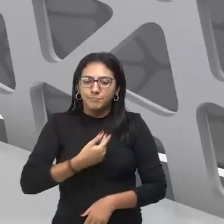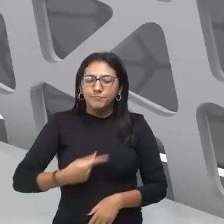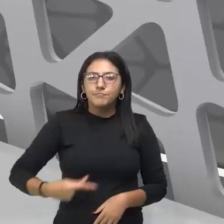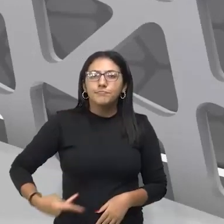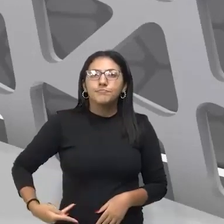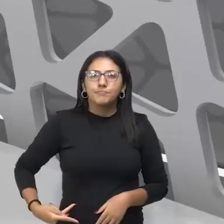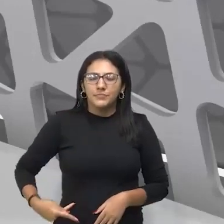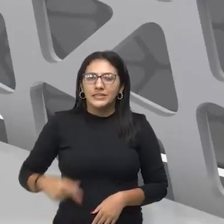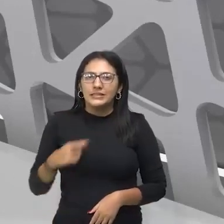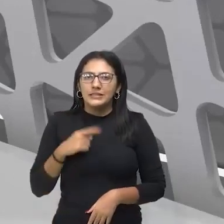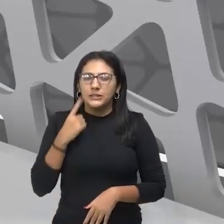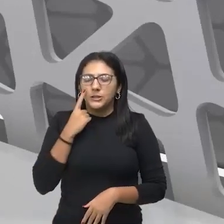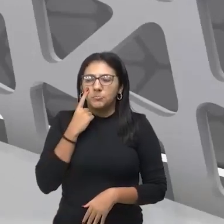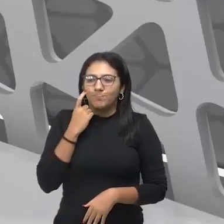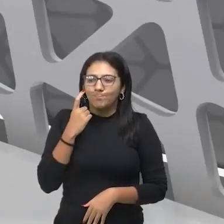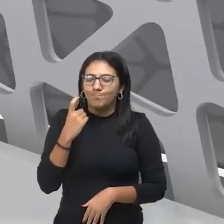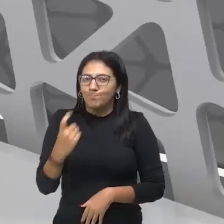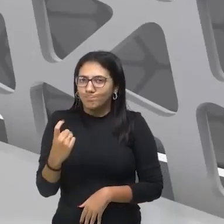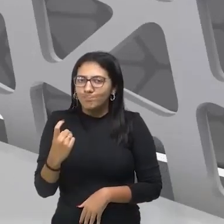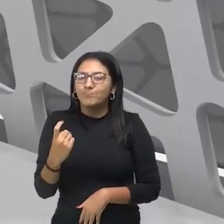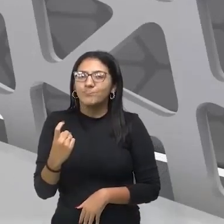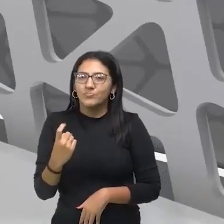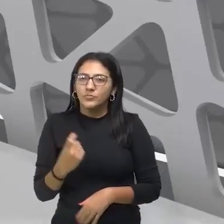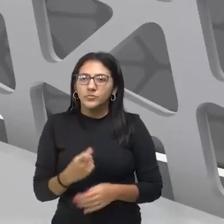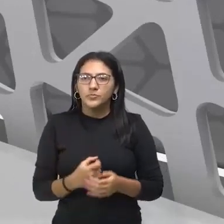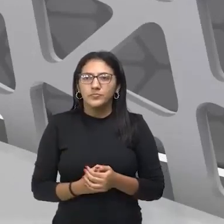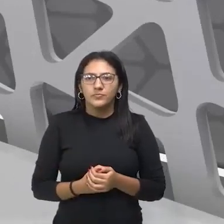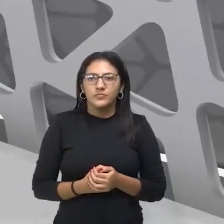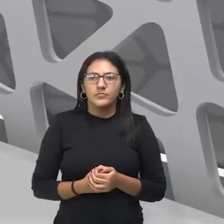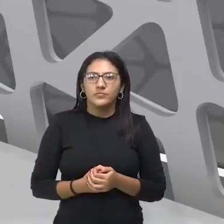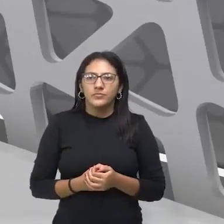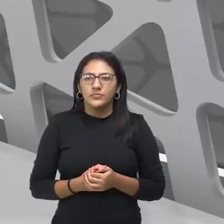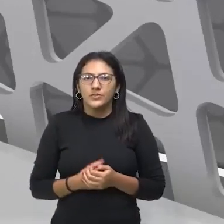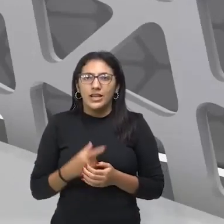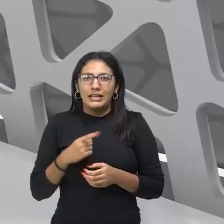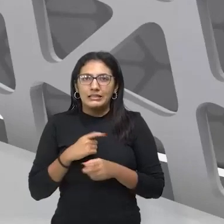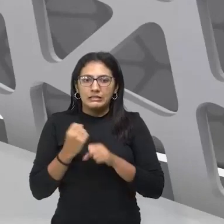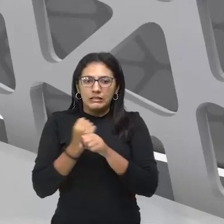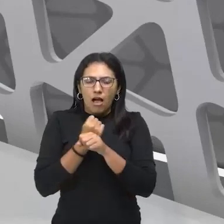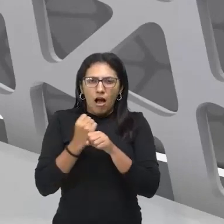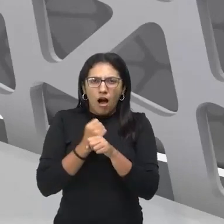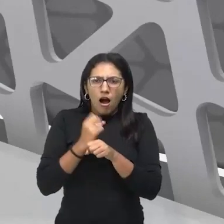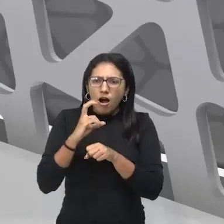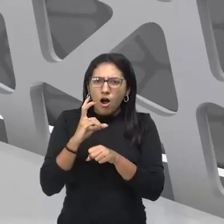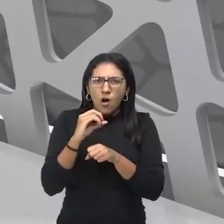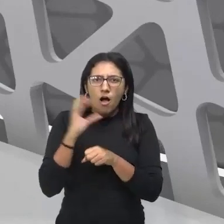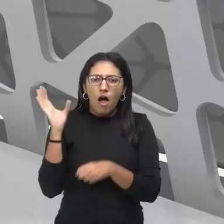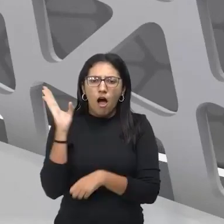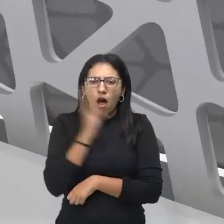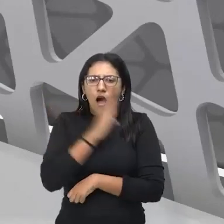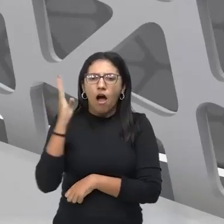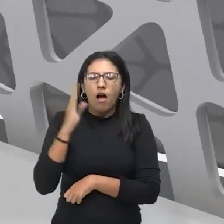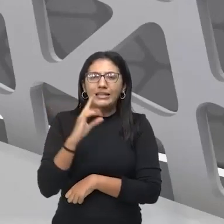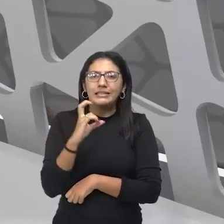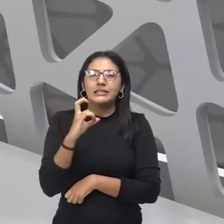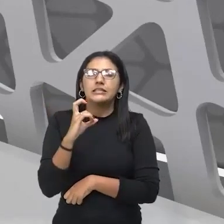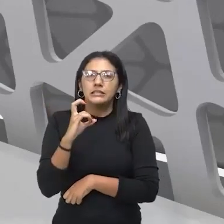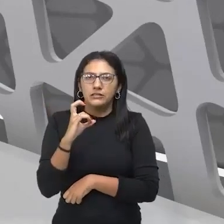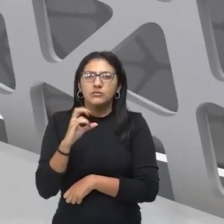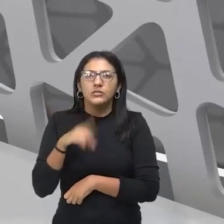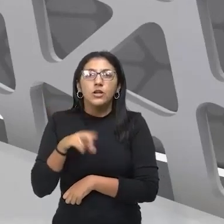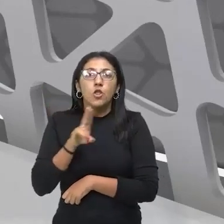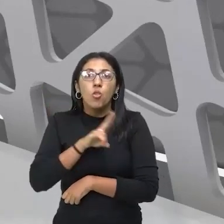um plano ambicioso, fazer 50 anos em 5, tá? O seu nome era